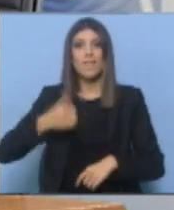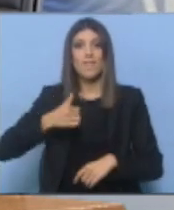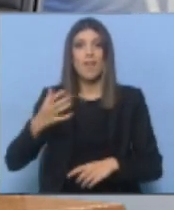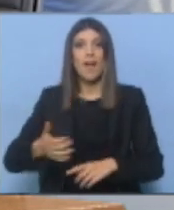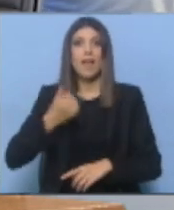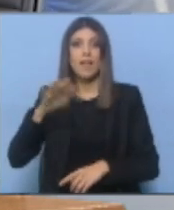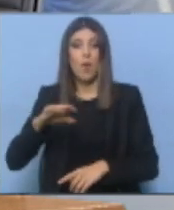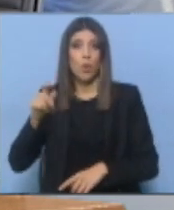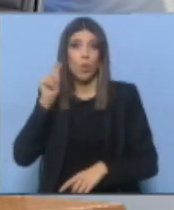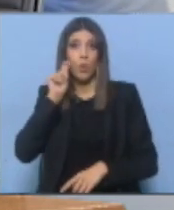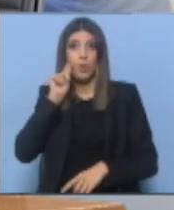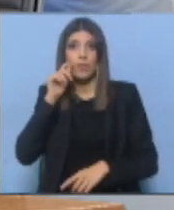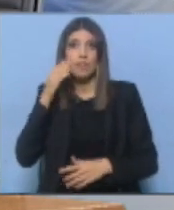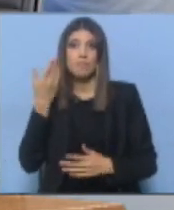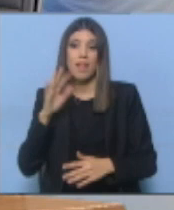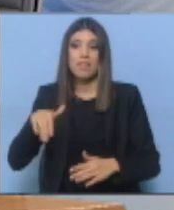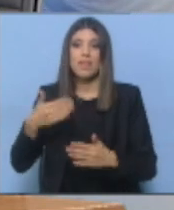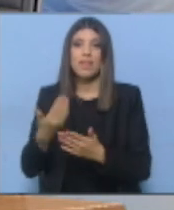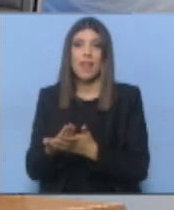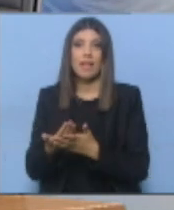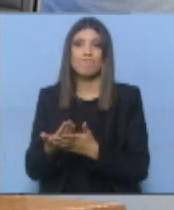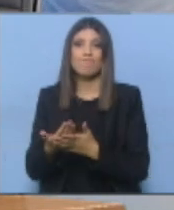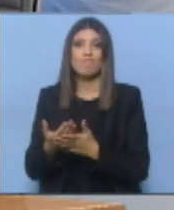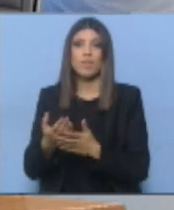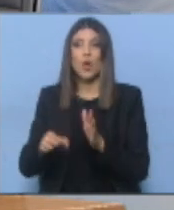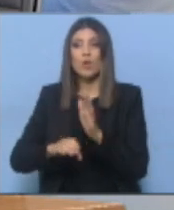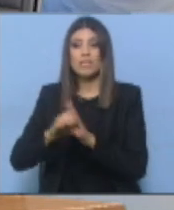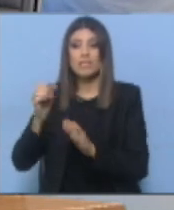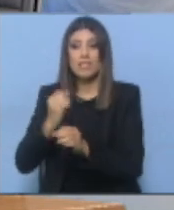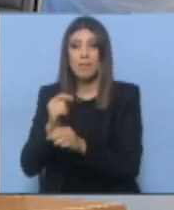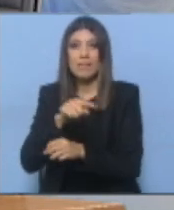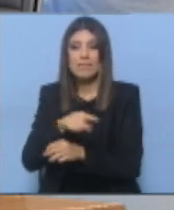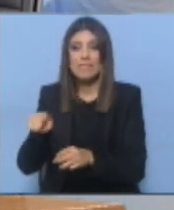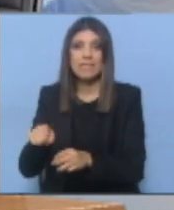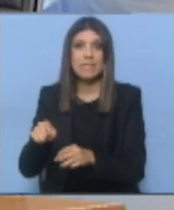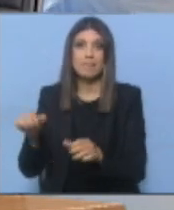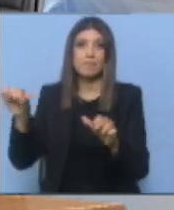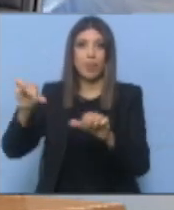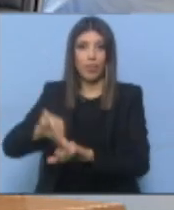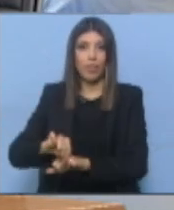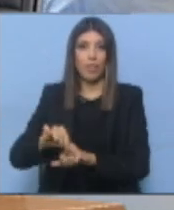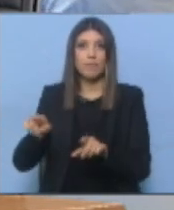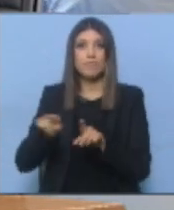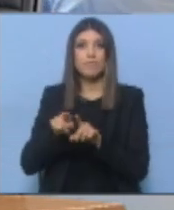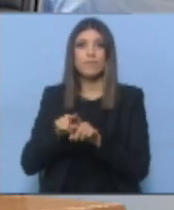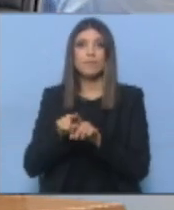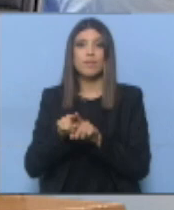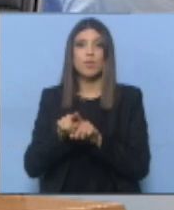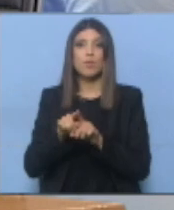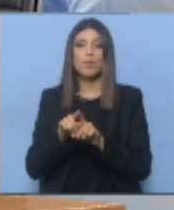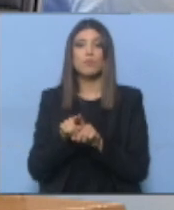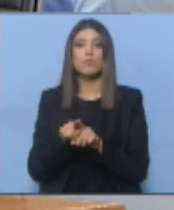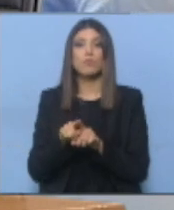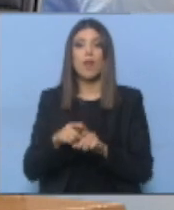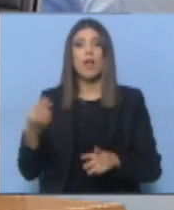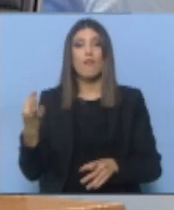aspecto é um dos aspectos que, sem resolver de fundo o problema, no entanto, ameniza, porque, de facto,